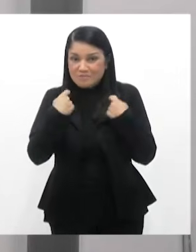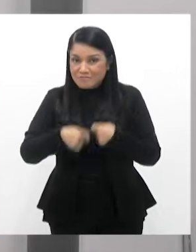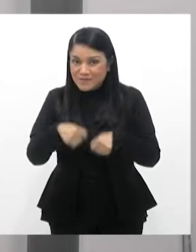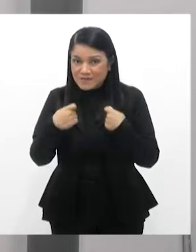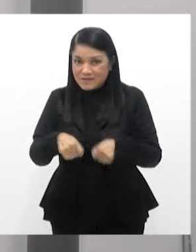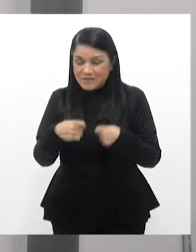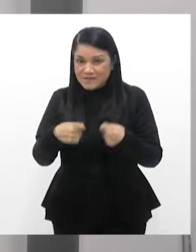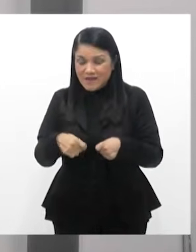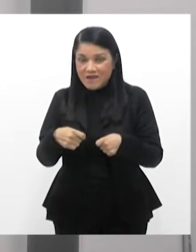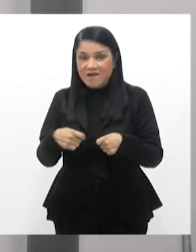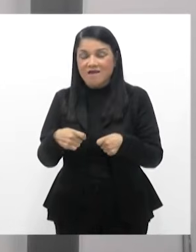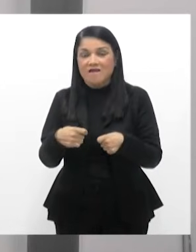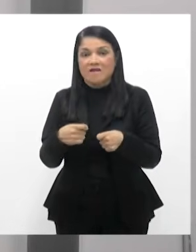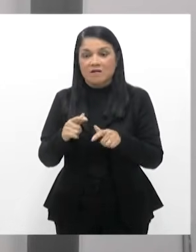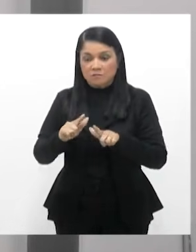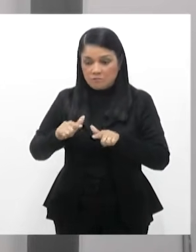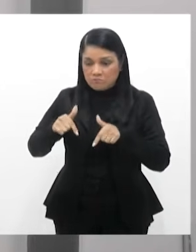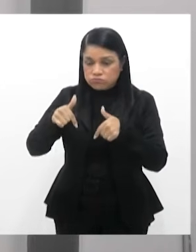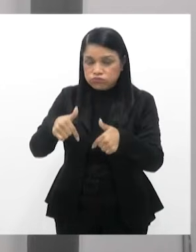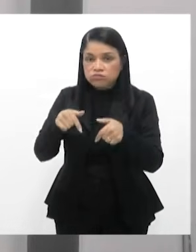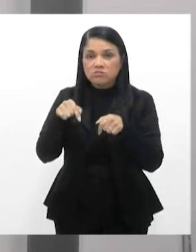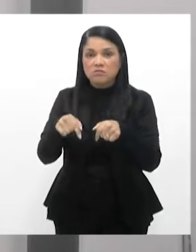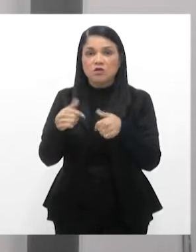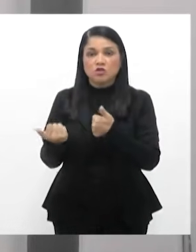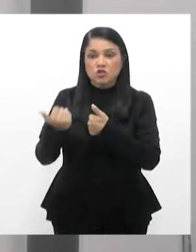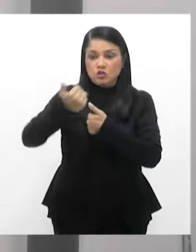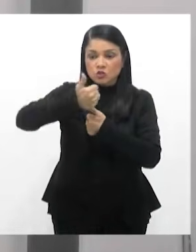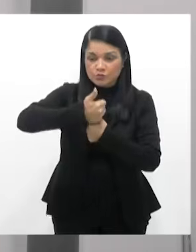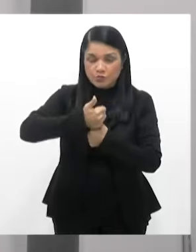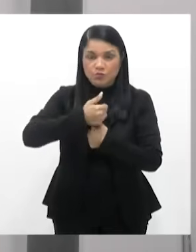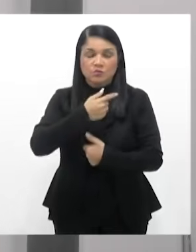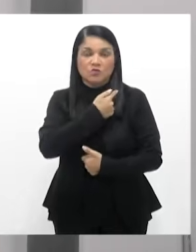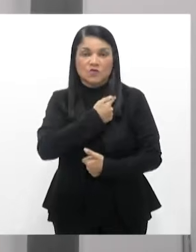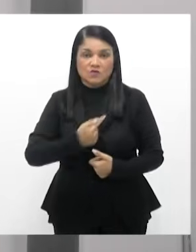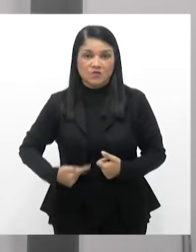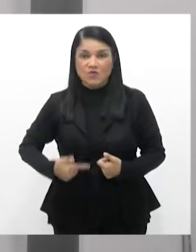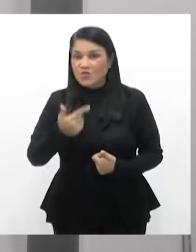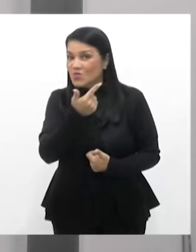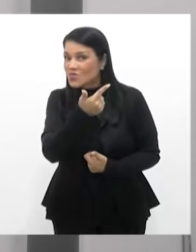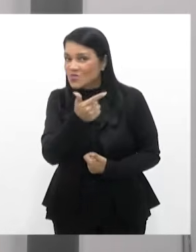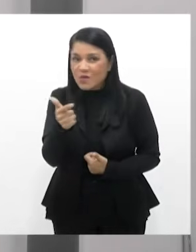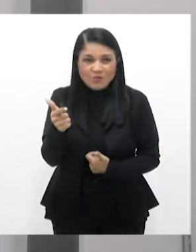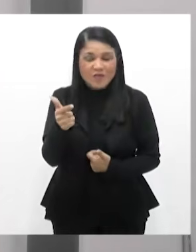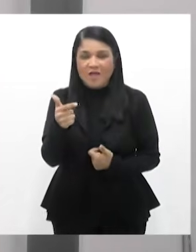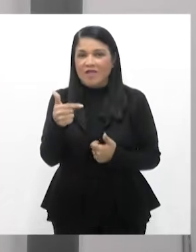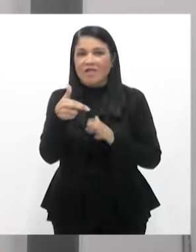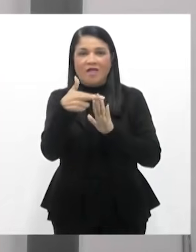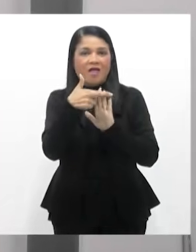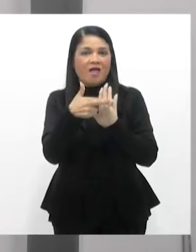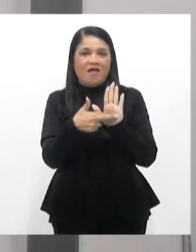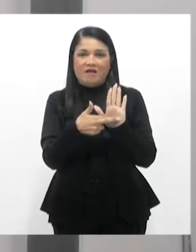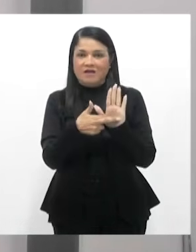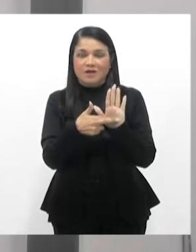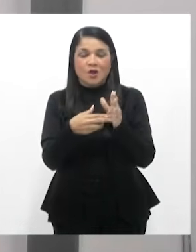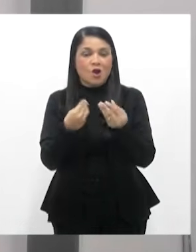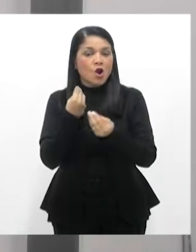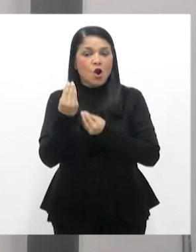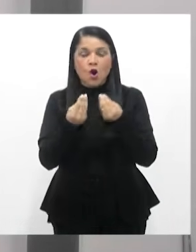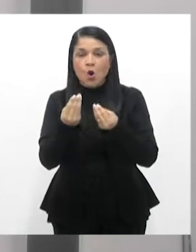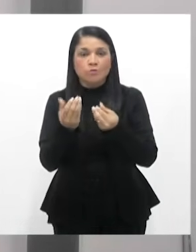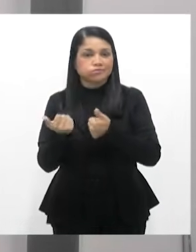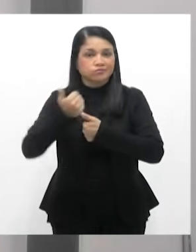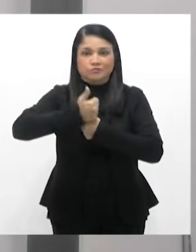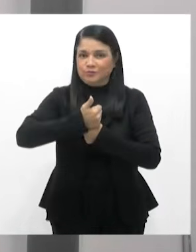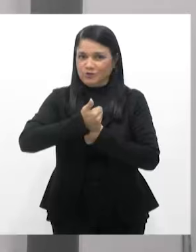enfrentar o processo hoje de substituição do nome do governador, não há regra sobre como se dará essa